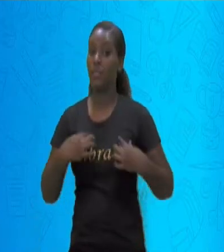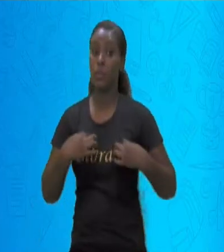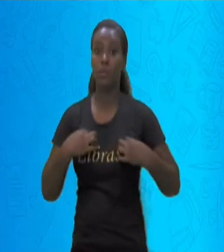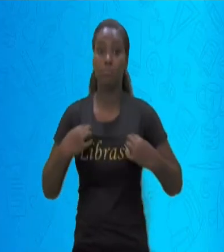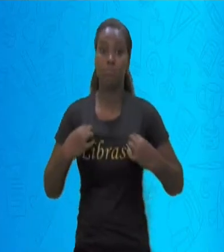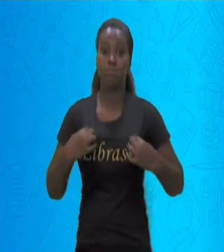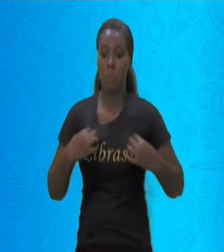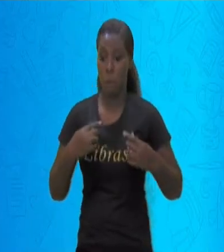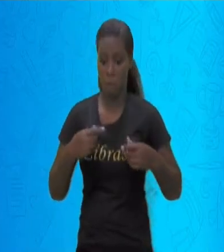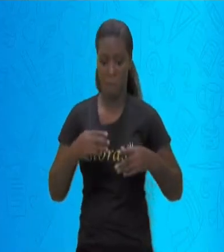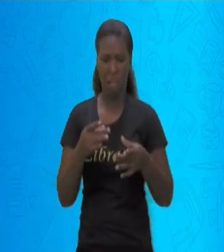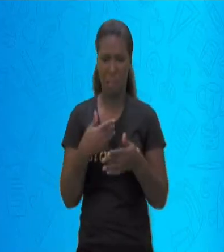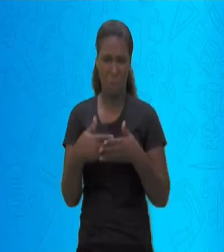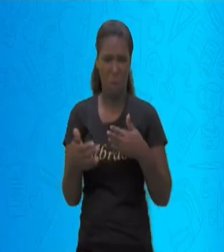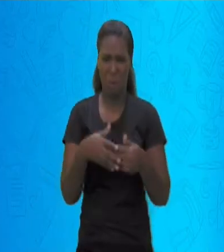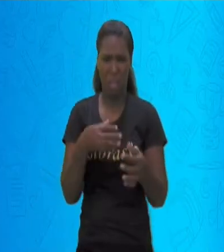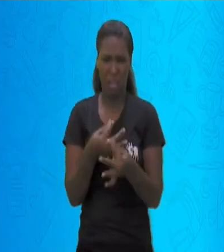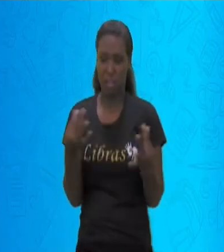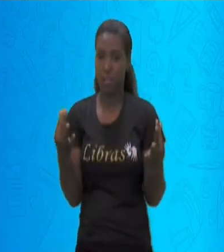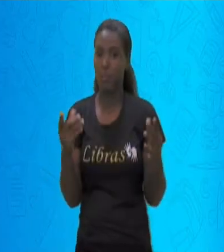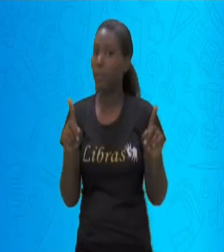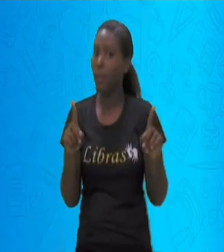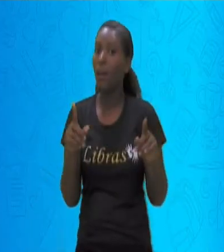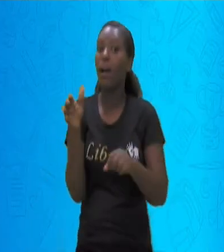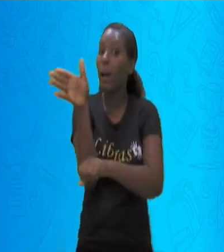e ela tem a sua identidade.